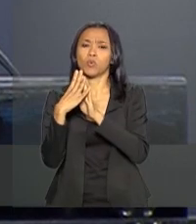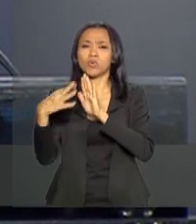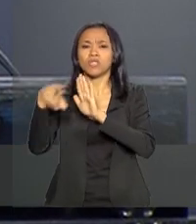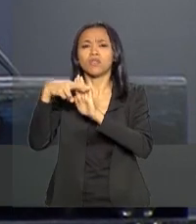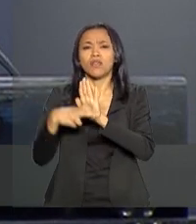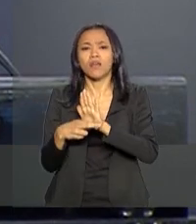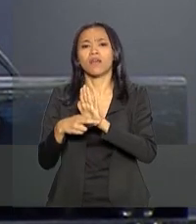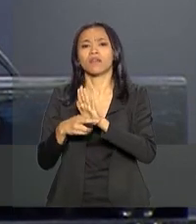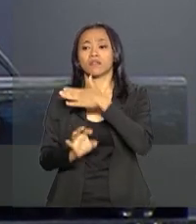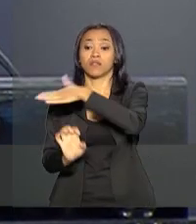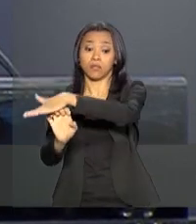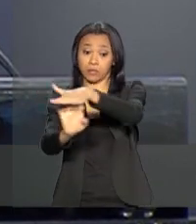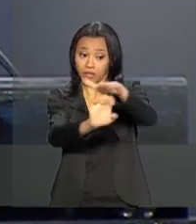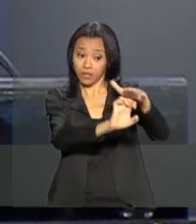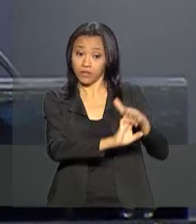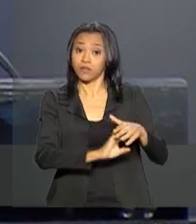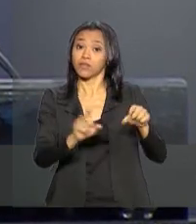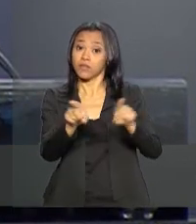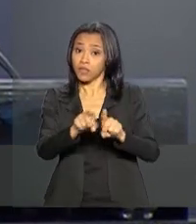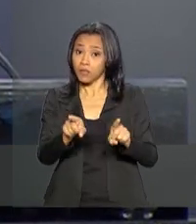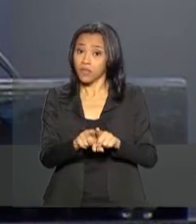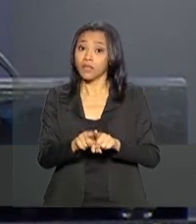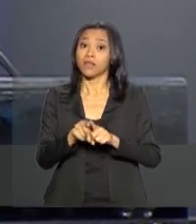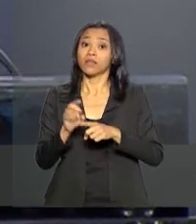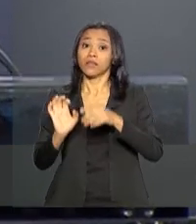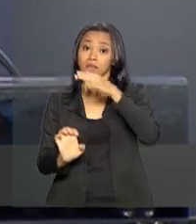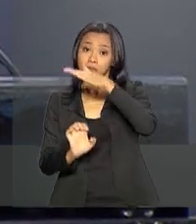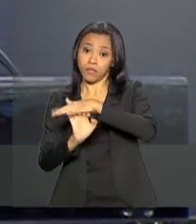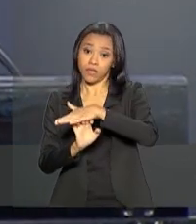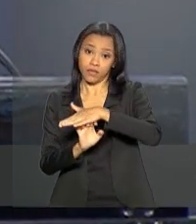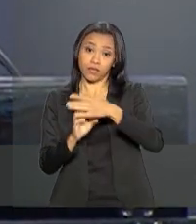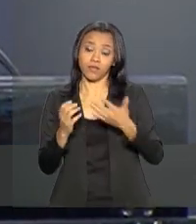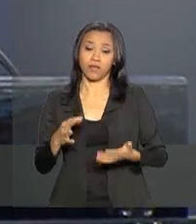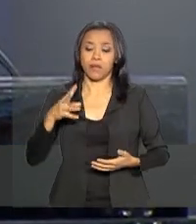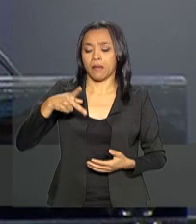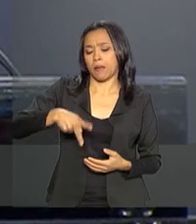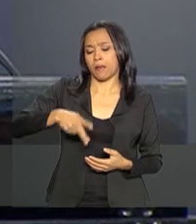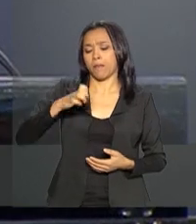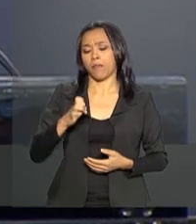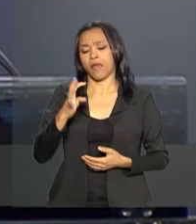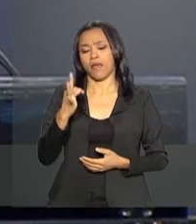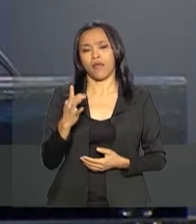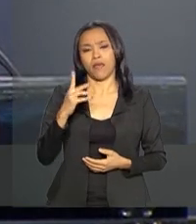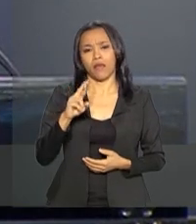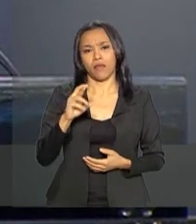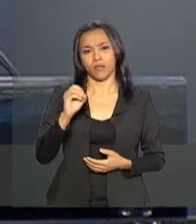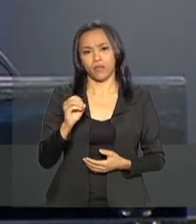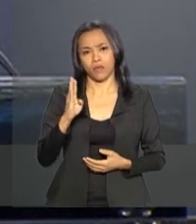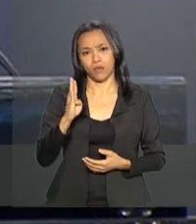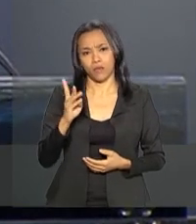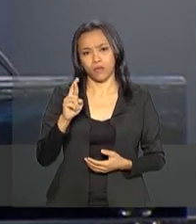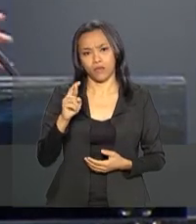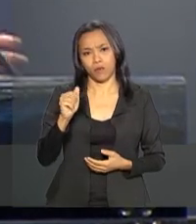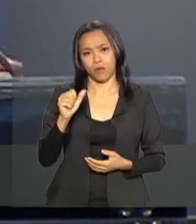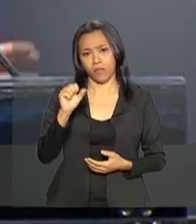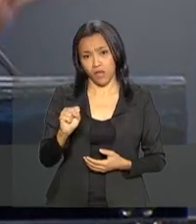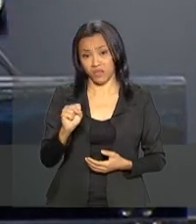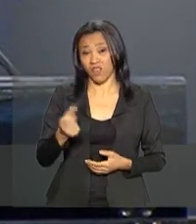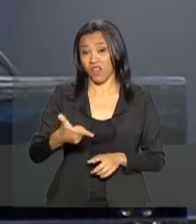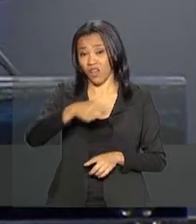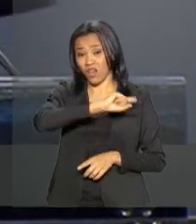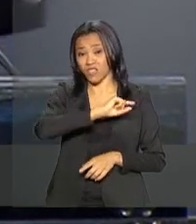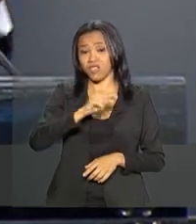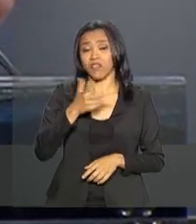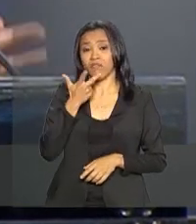Petrobras, que vocês se recordam, há 4 anos atrás era quase um palavrão, hoje é reconhecida, voltou a ser